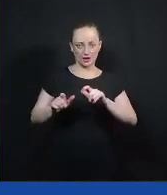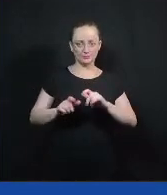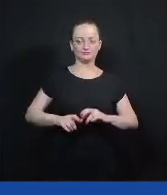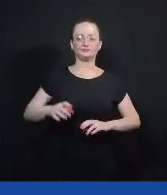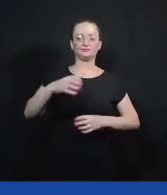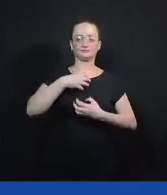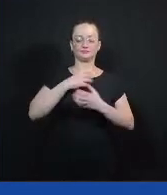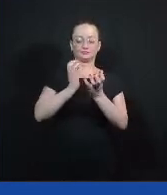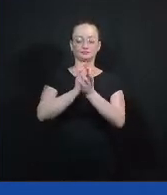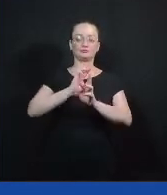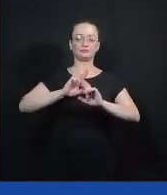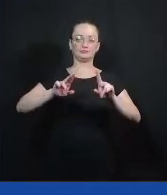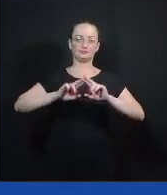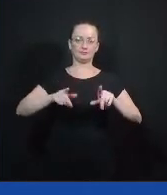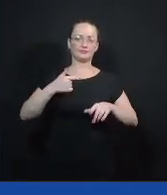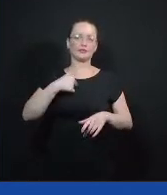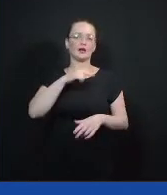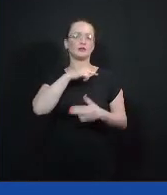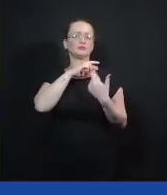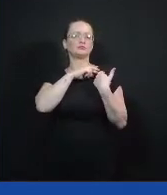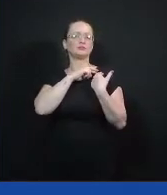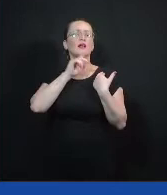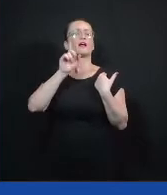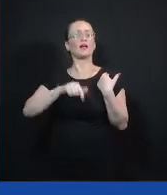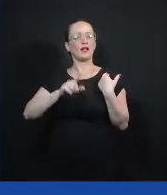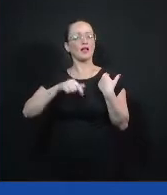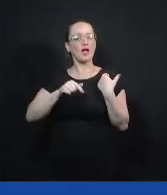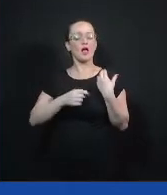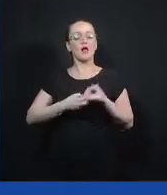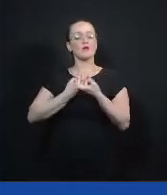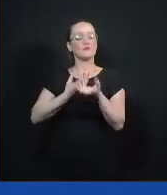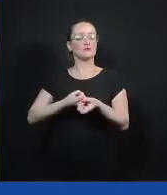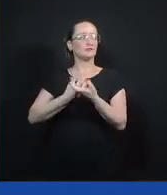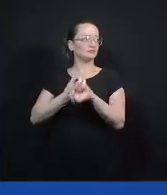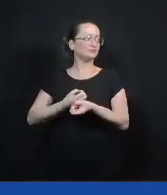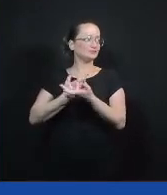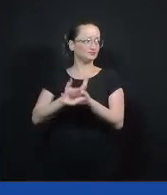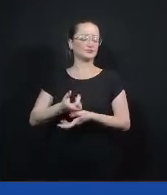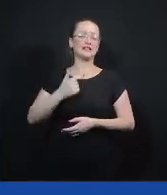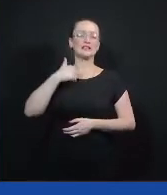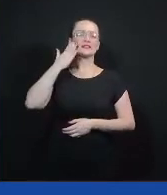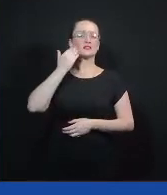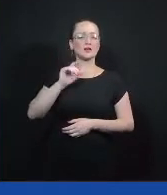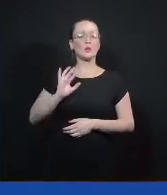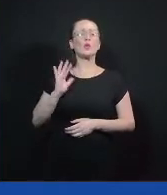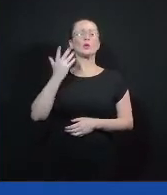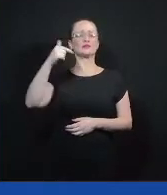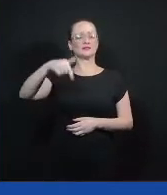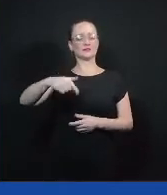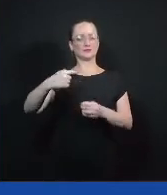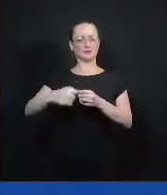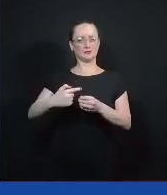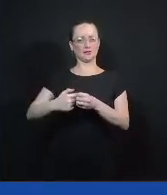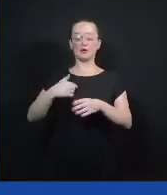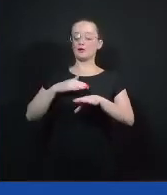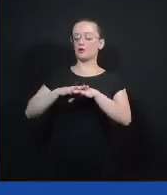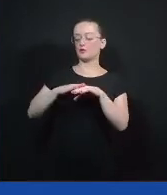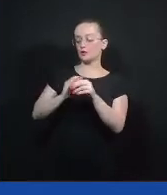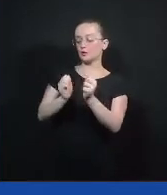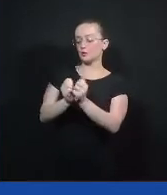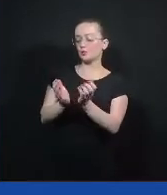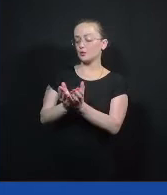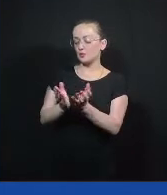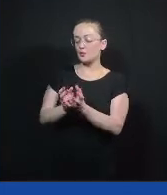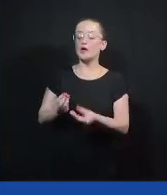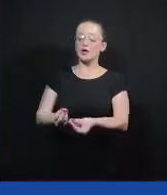diferentes grupos. Então, eles têm esse papel, que é um papel informacional, né? Eles sabem o que está acontecendo ao conversar com as pessoas, ao receber